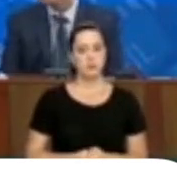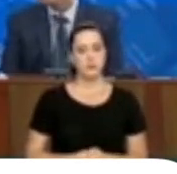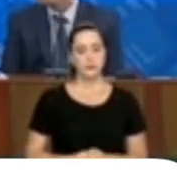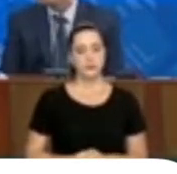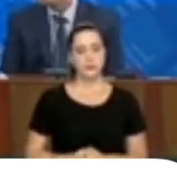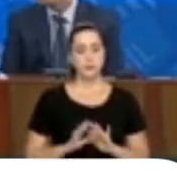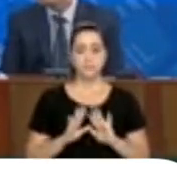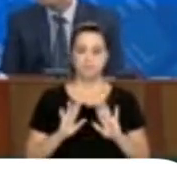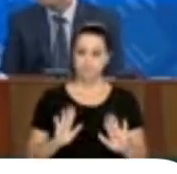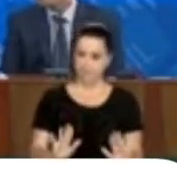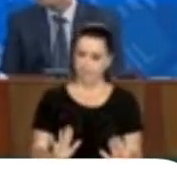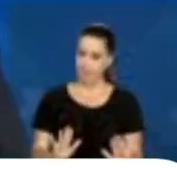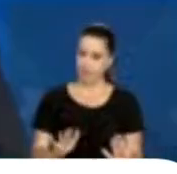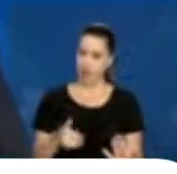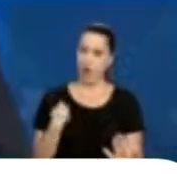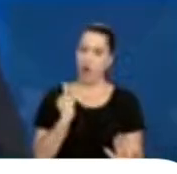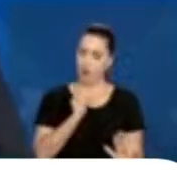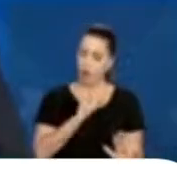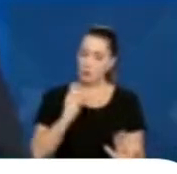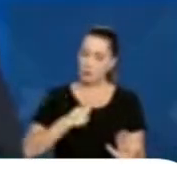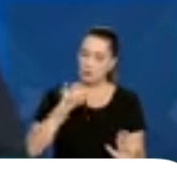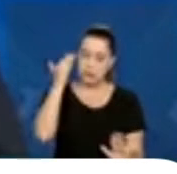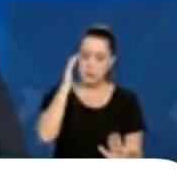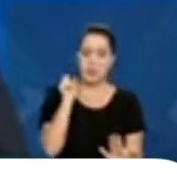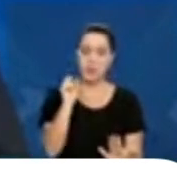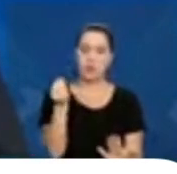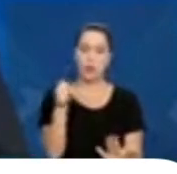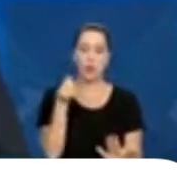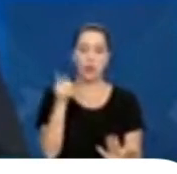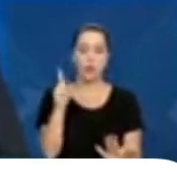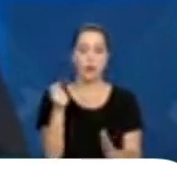vamos compreender como funciona a aquisição,